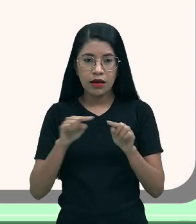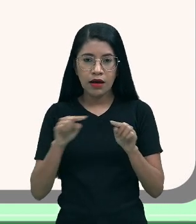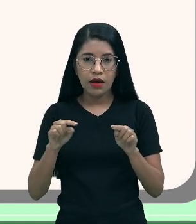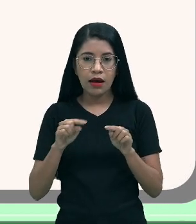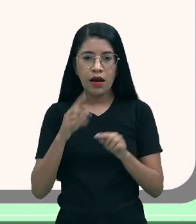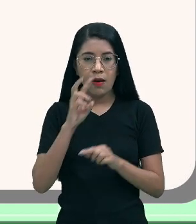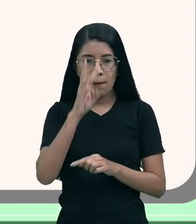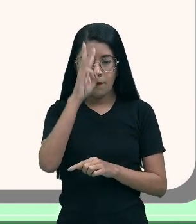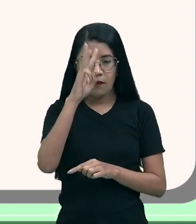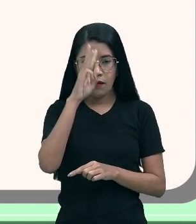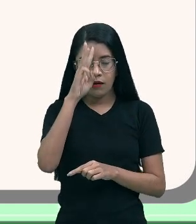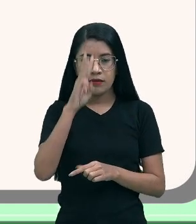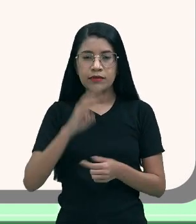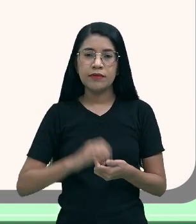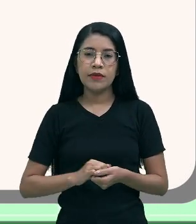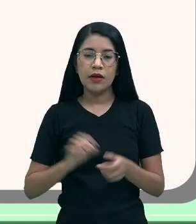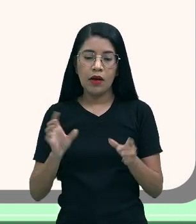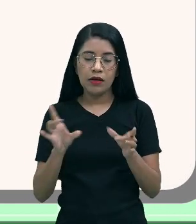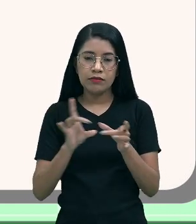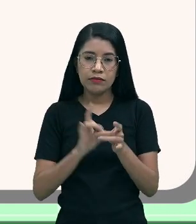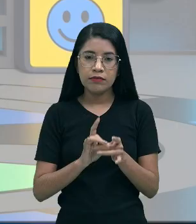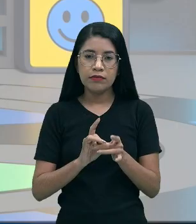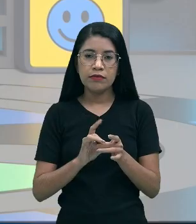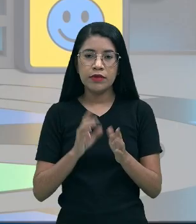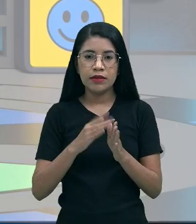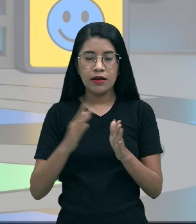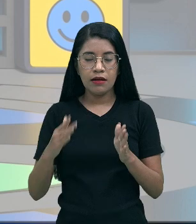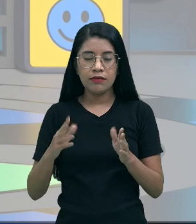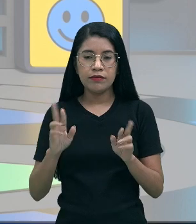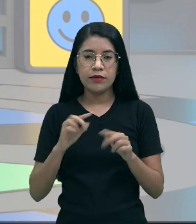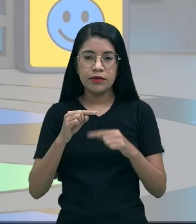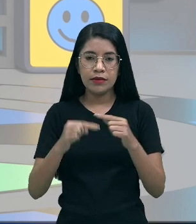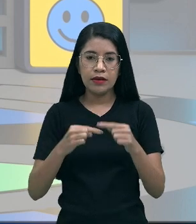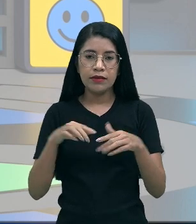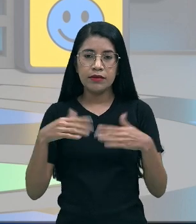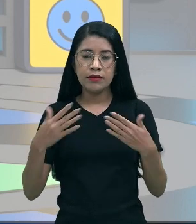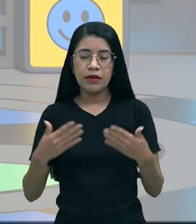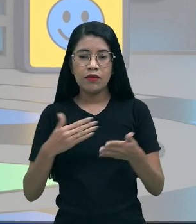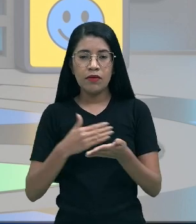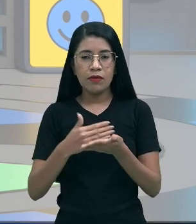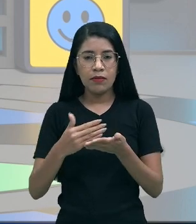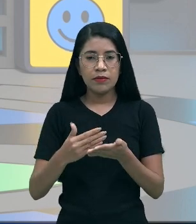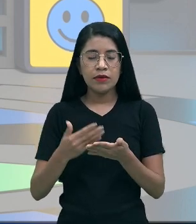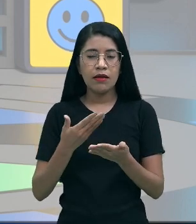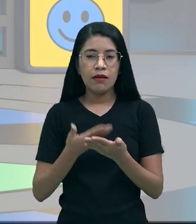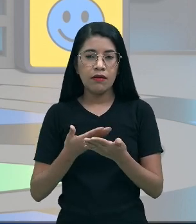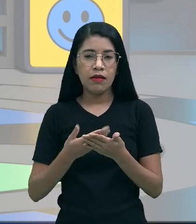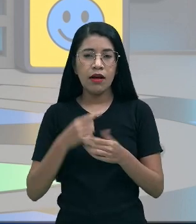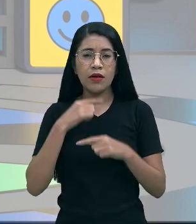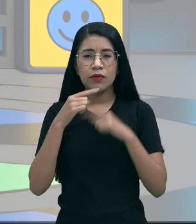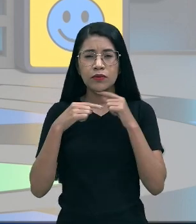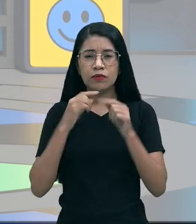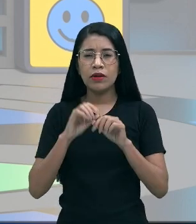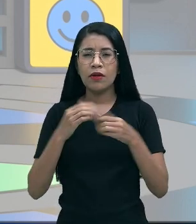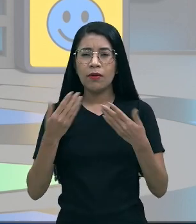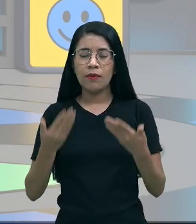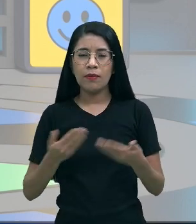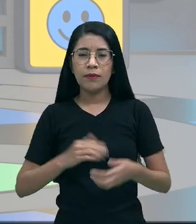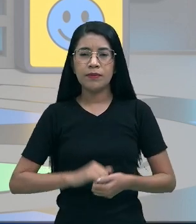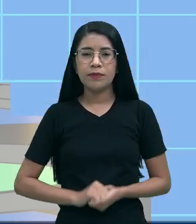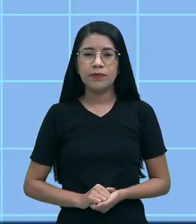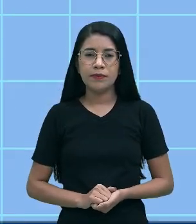elétrica de uma associação em série de resistores. É isso, pessoal. E agora vamos conhecer a dúvida da nossa